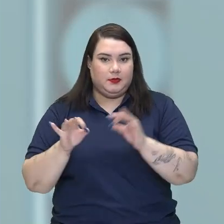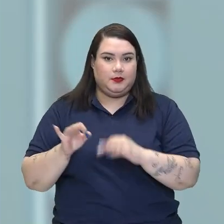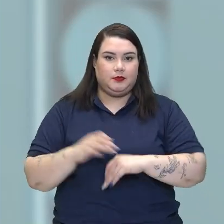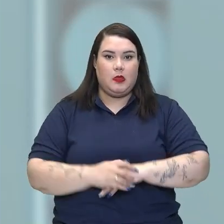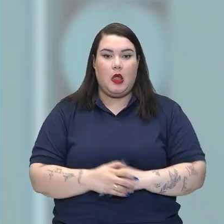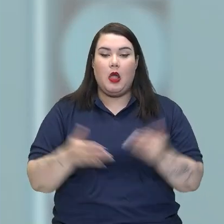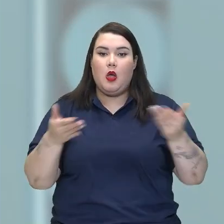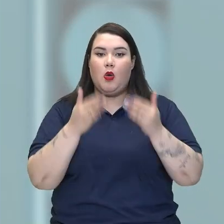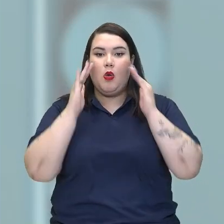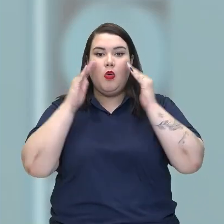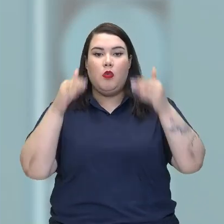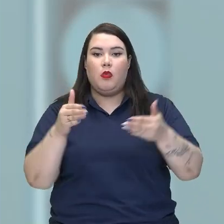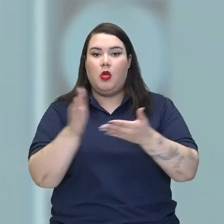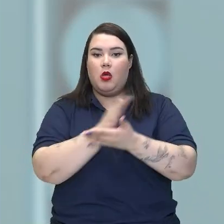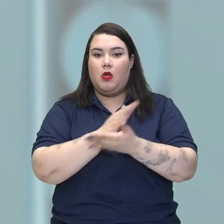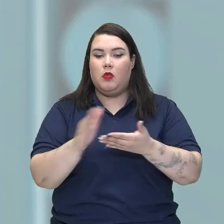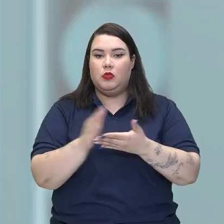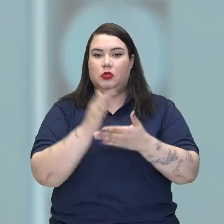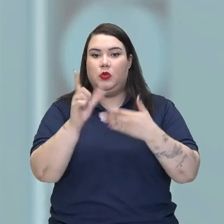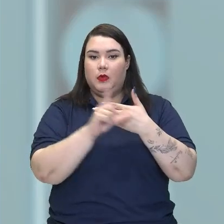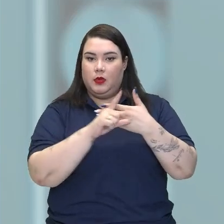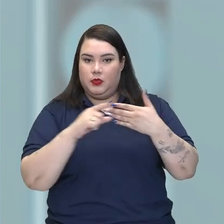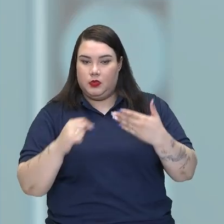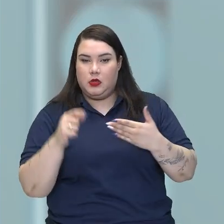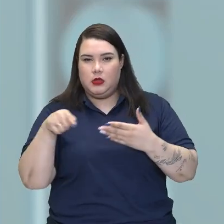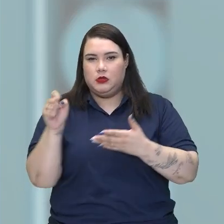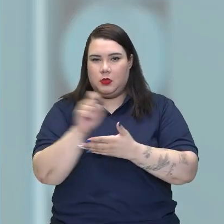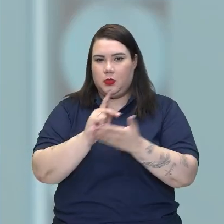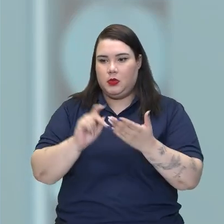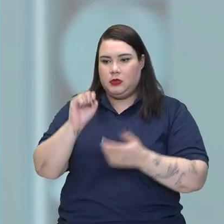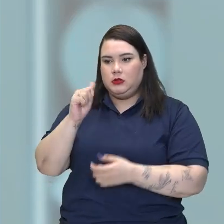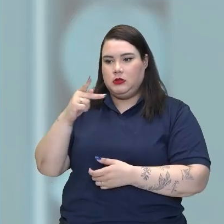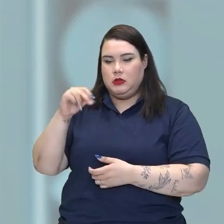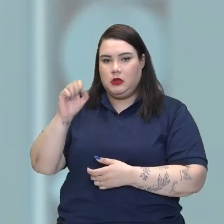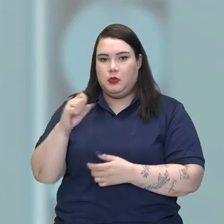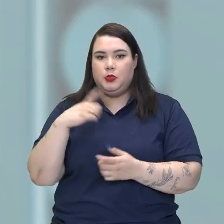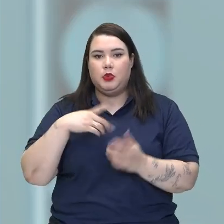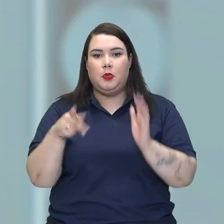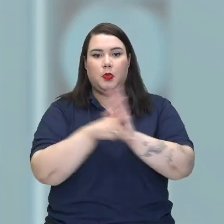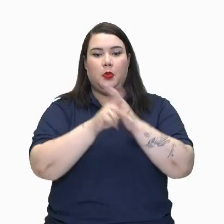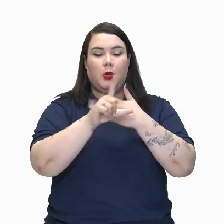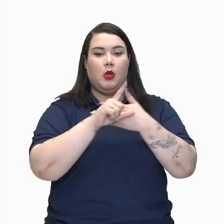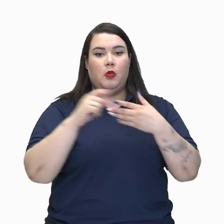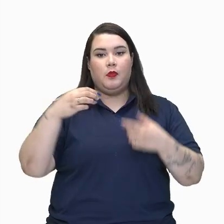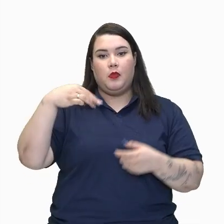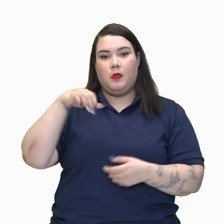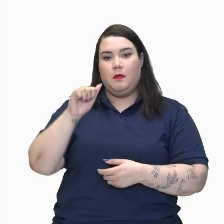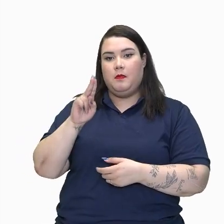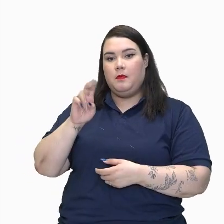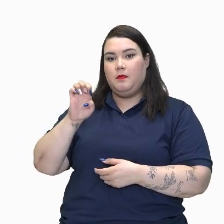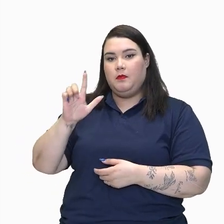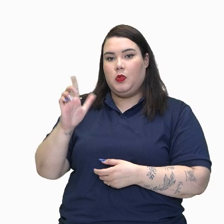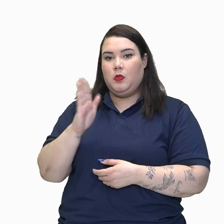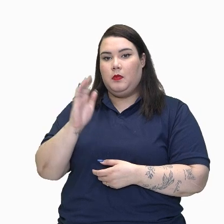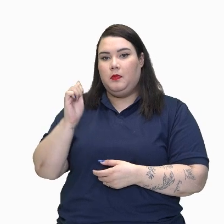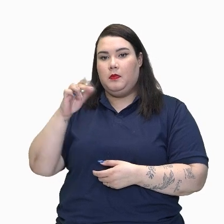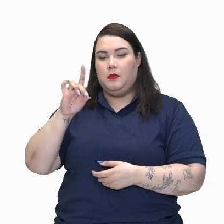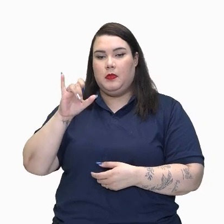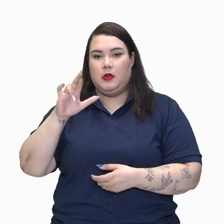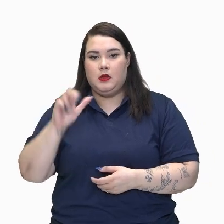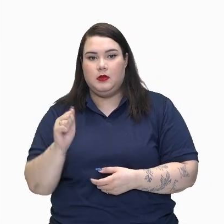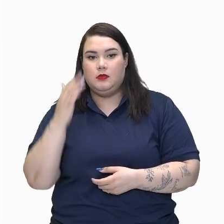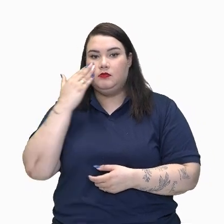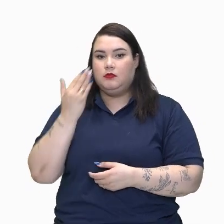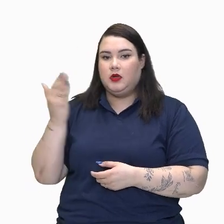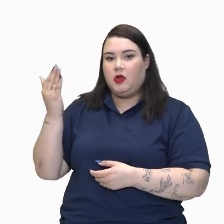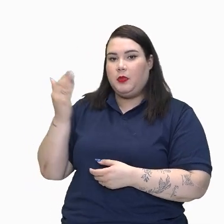focar em alguns desses artistas. Nós lemos Os Sapos, que é um poema do Manuel Bandeira. Como vocês vão poder observar aí, o Manuel Bandeira nasceu